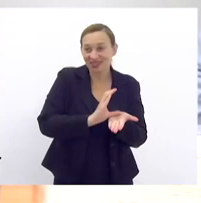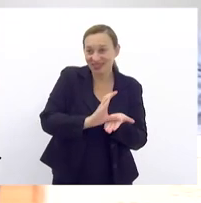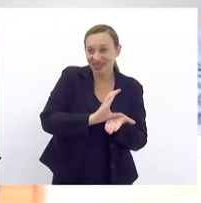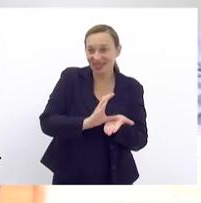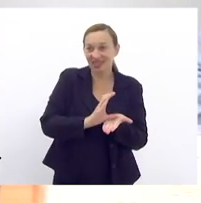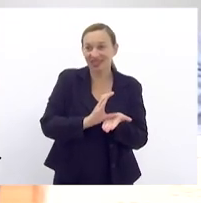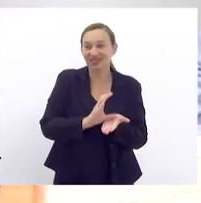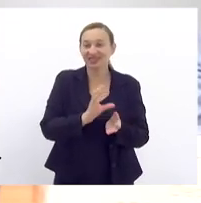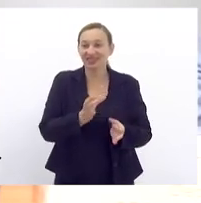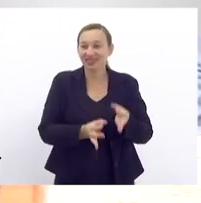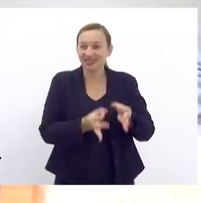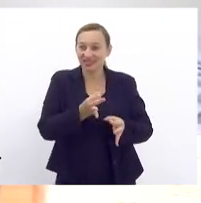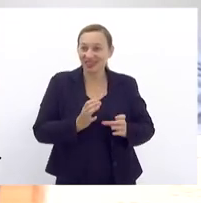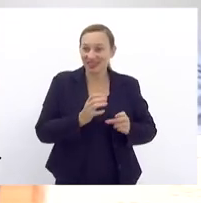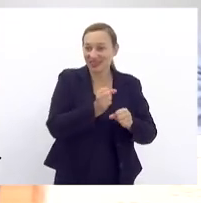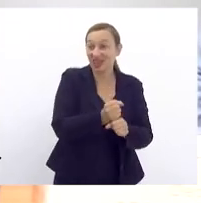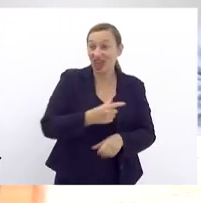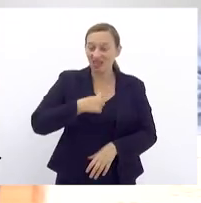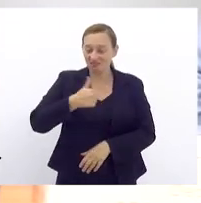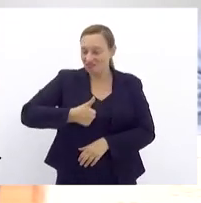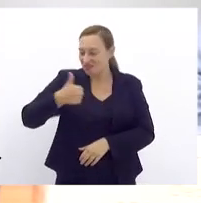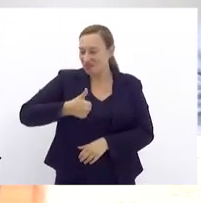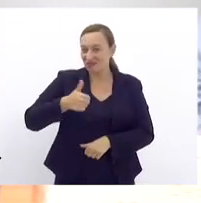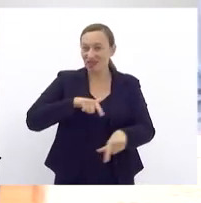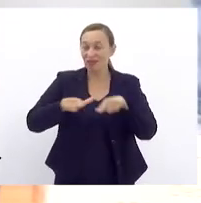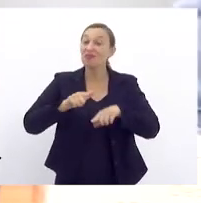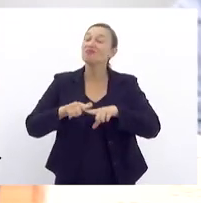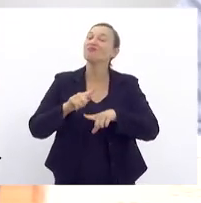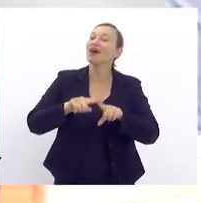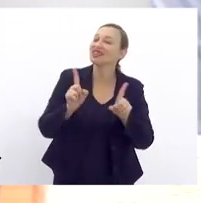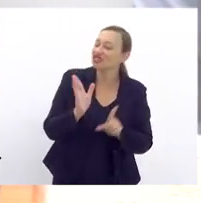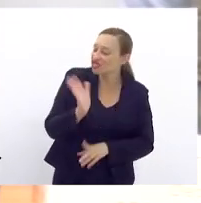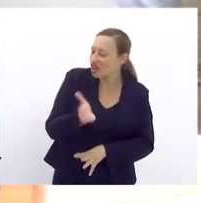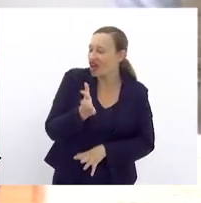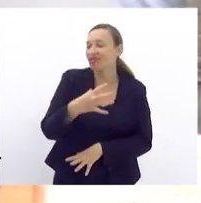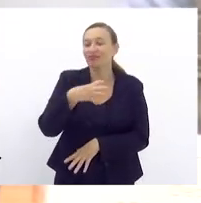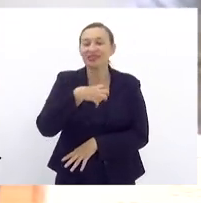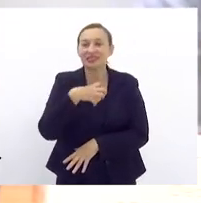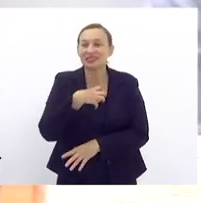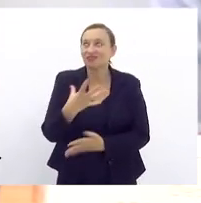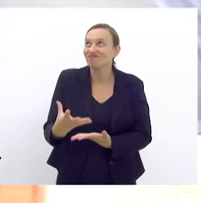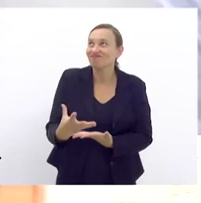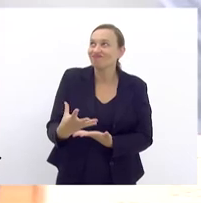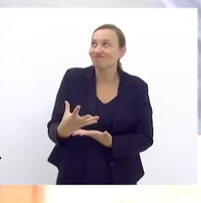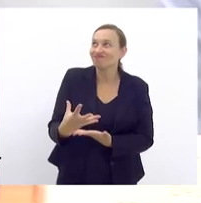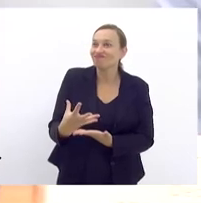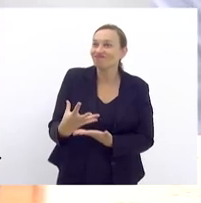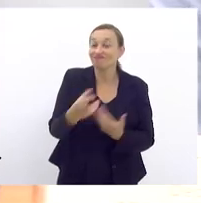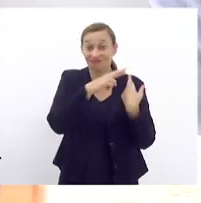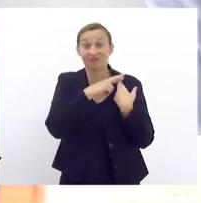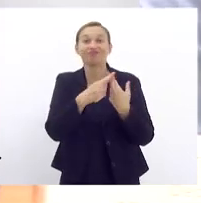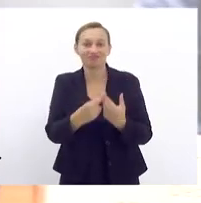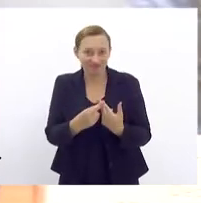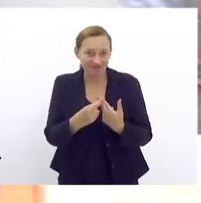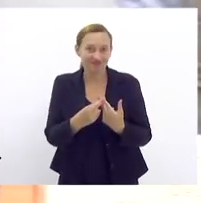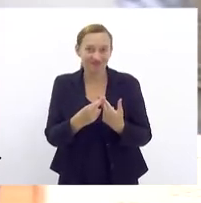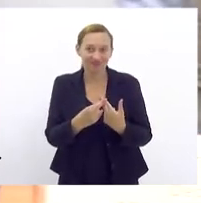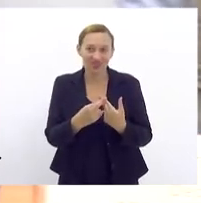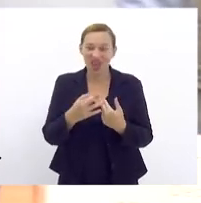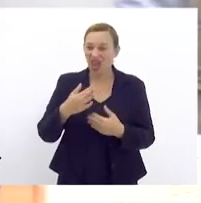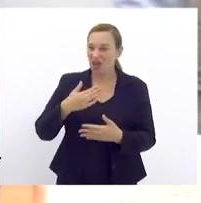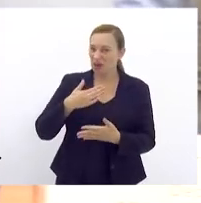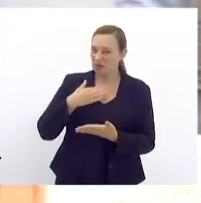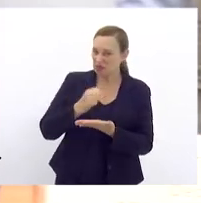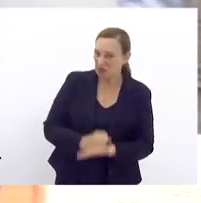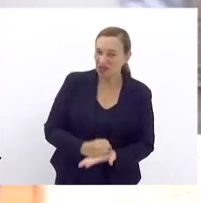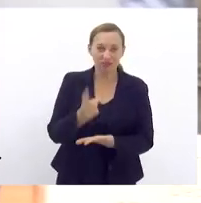né Eu também tô no meu primeiro mandato mas já me sinto com esse com essa responsabilidade para mim não é peso